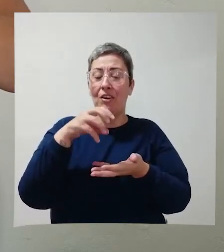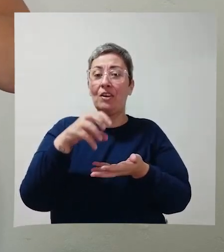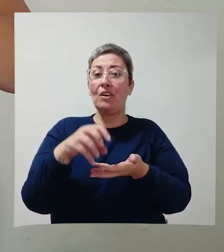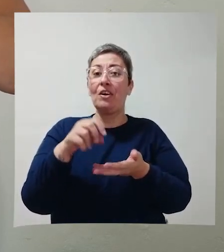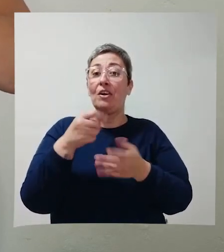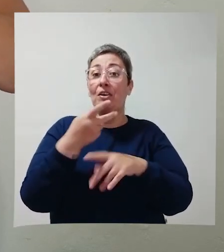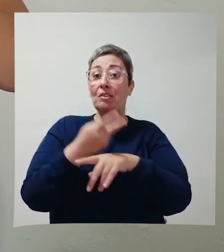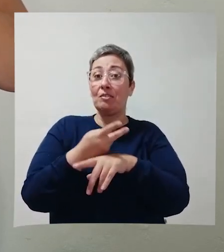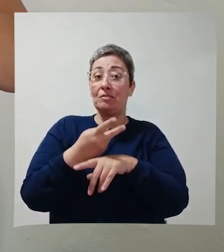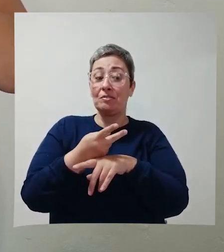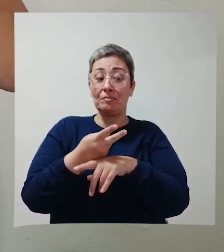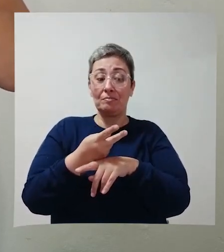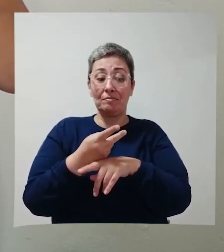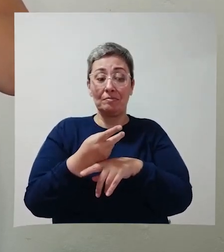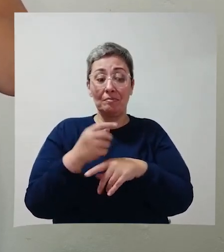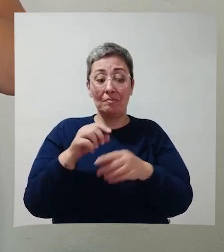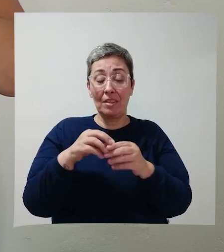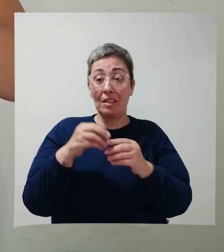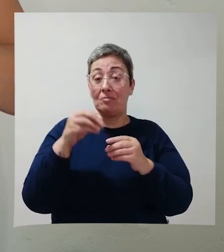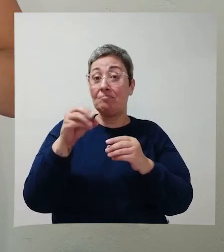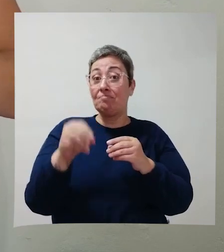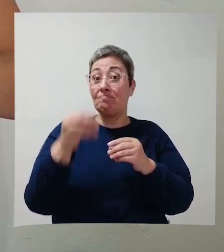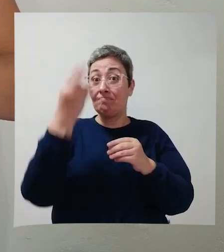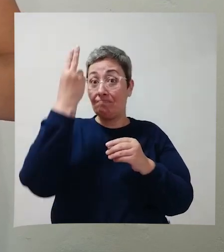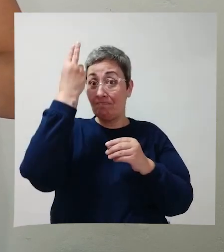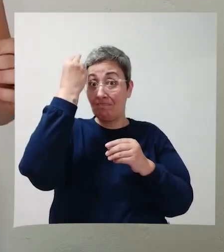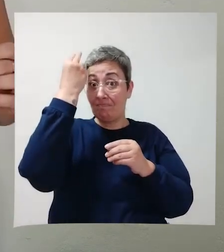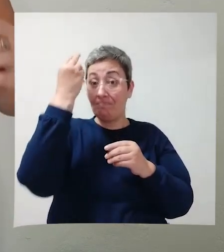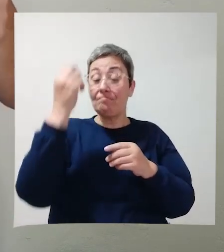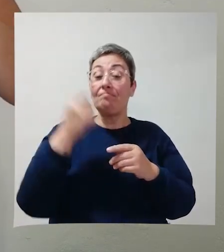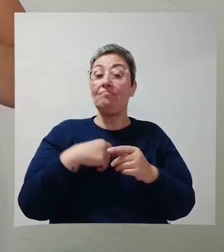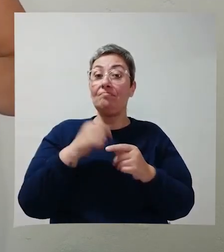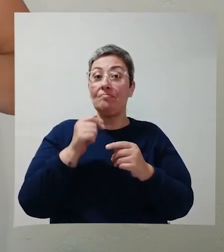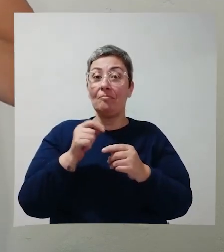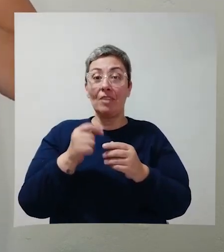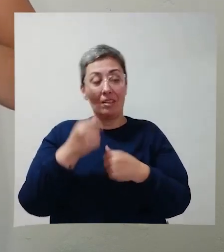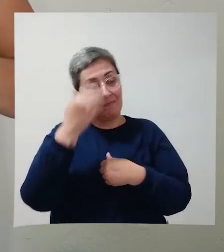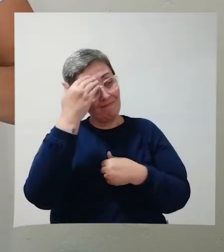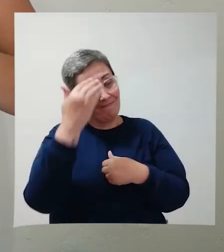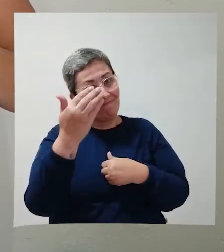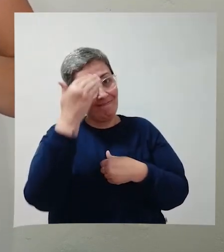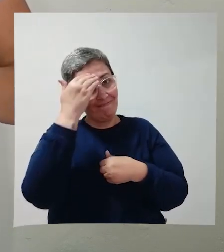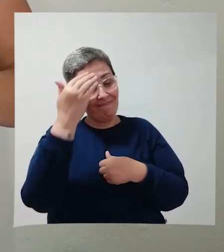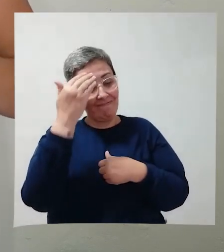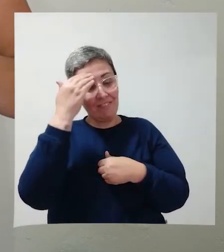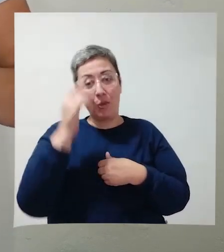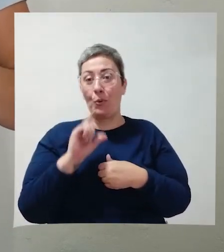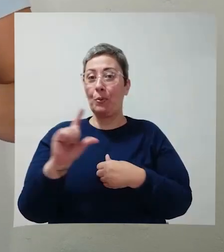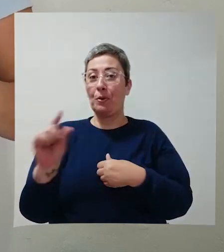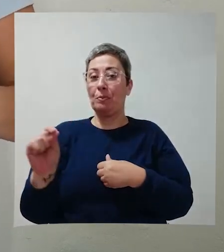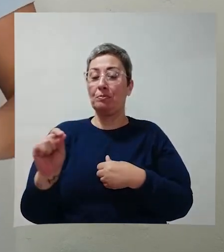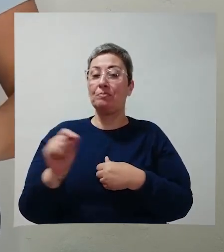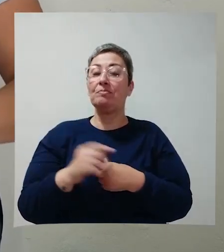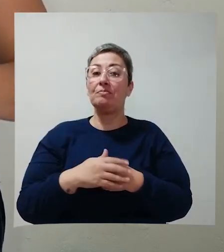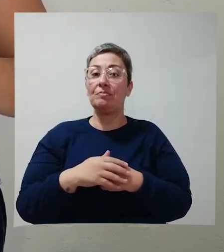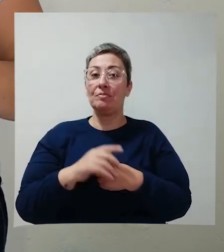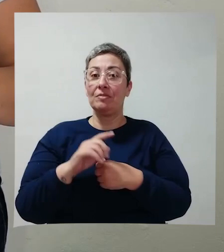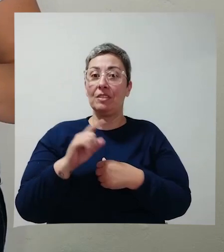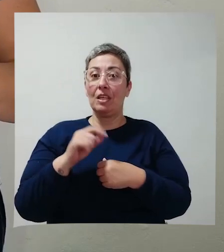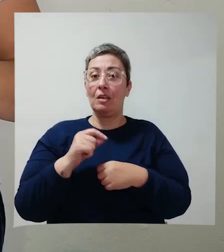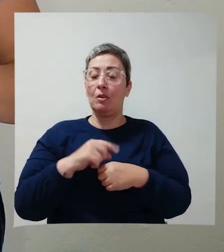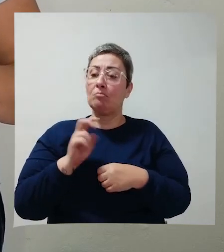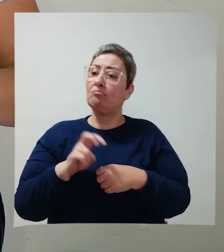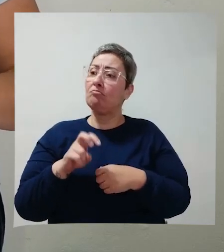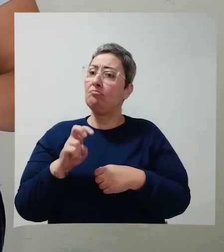seu tesouro para a lebre. A lebre agradeceu o Baobá e foi embora.